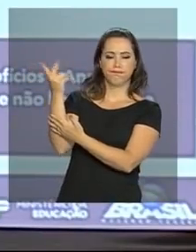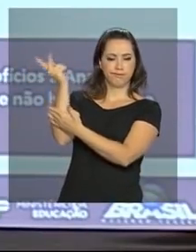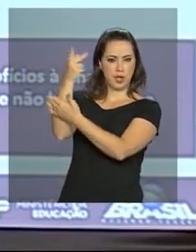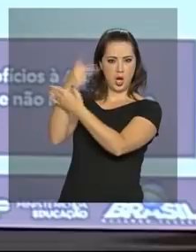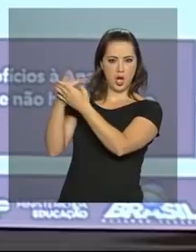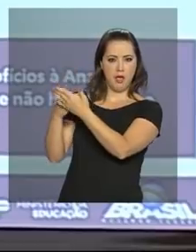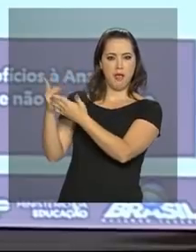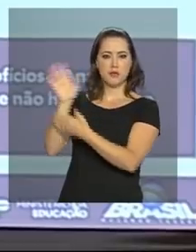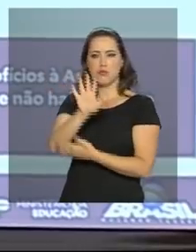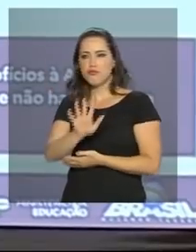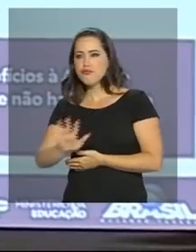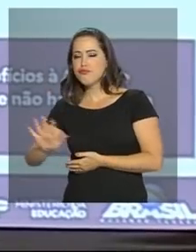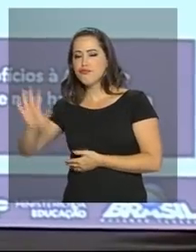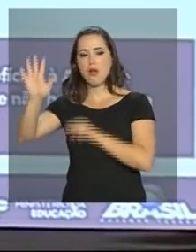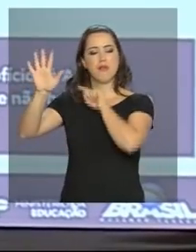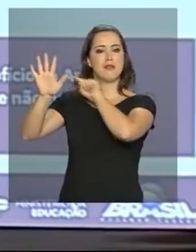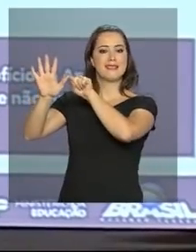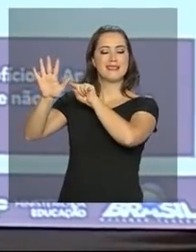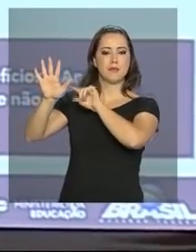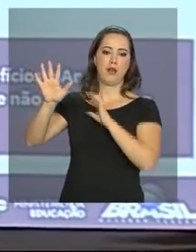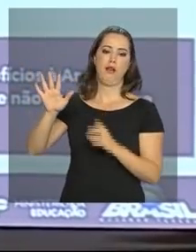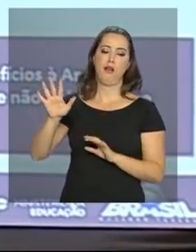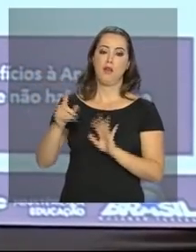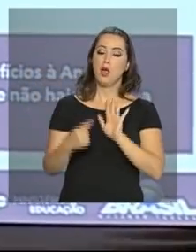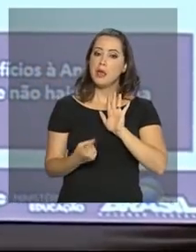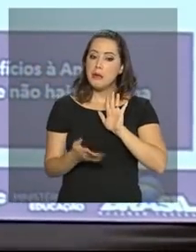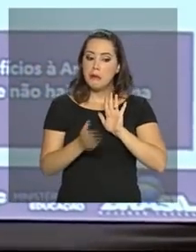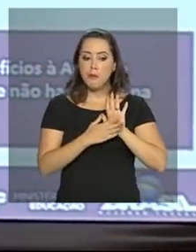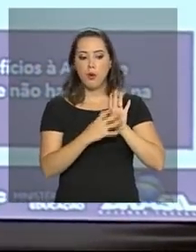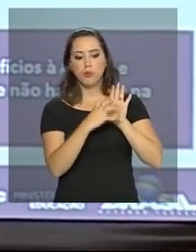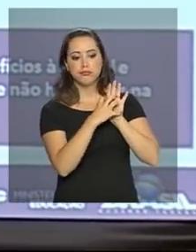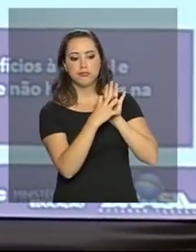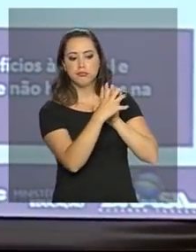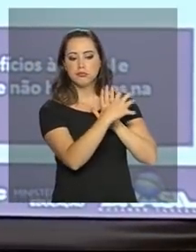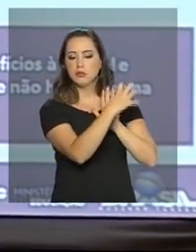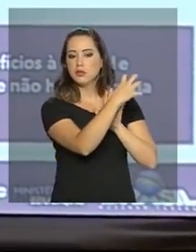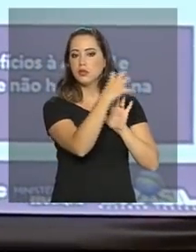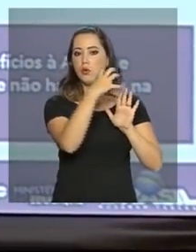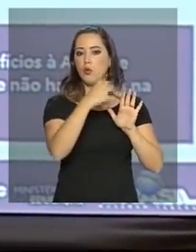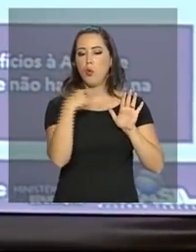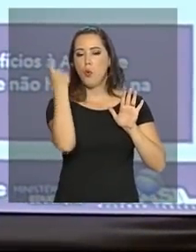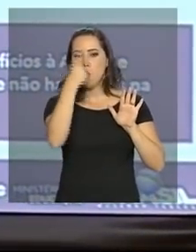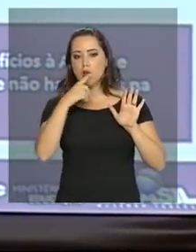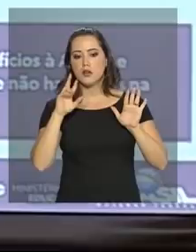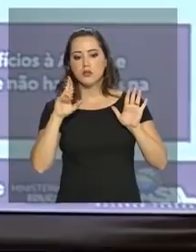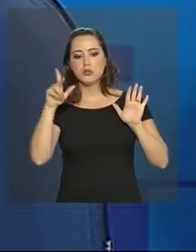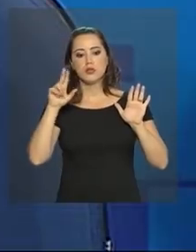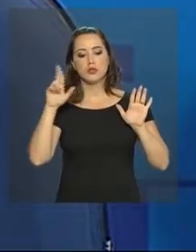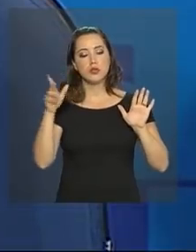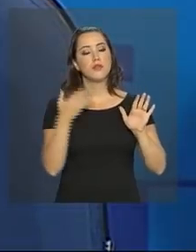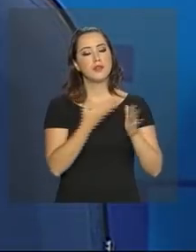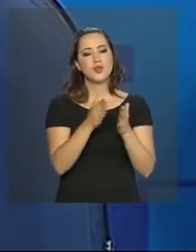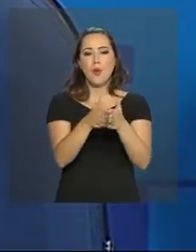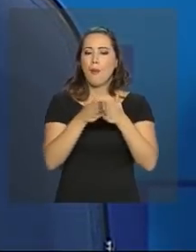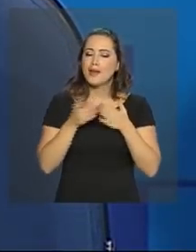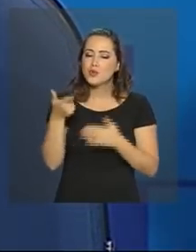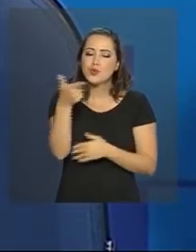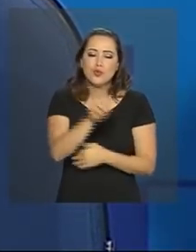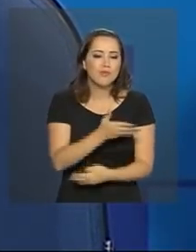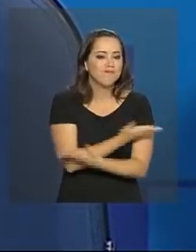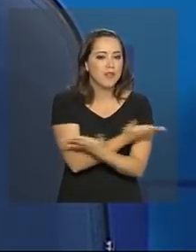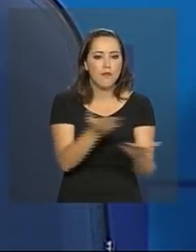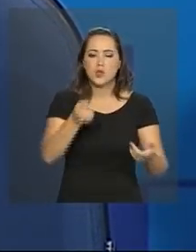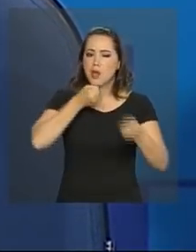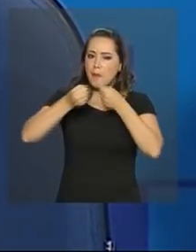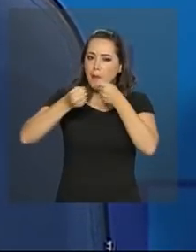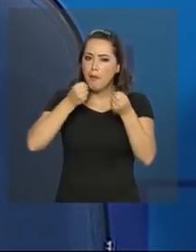bastante específica para a realização desse exame então eu peço aos senhores jornalistas mais uma vez